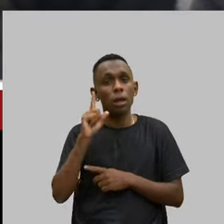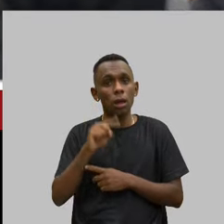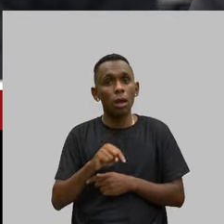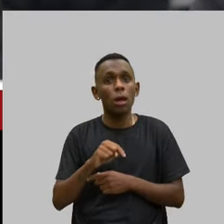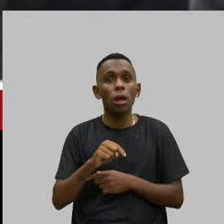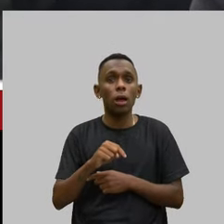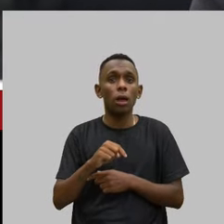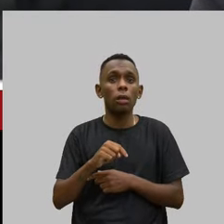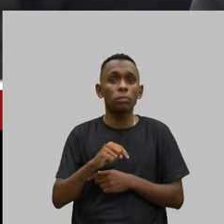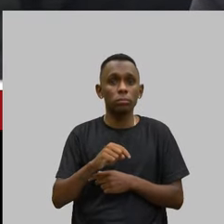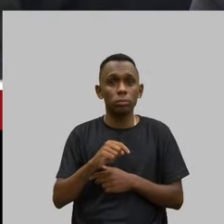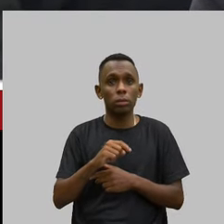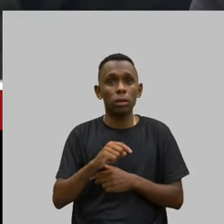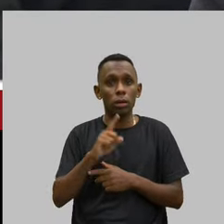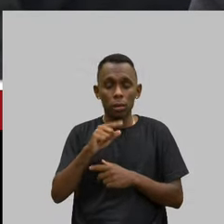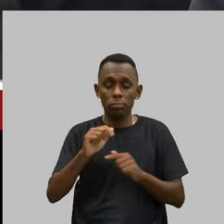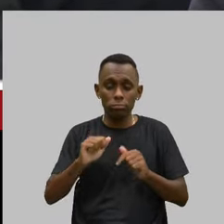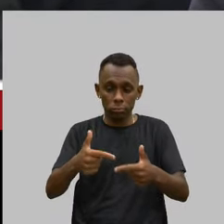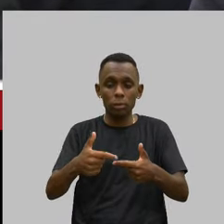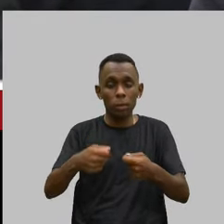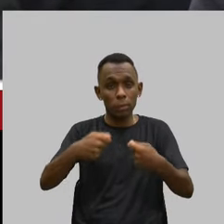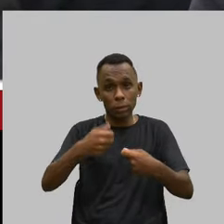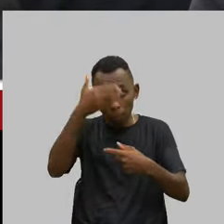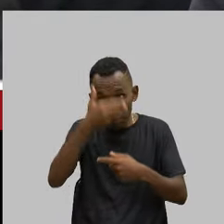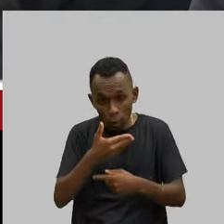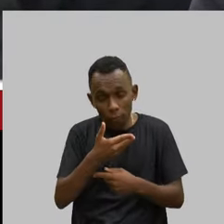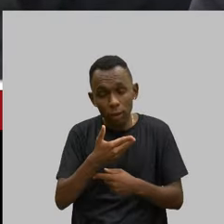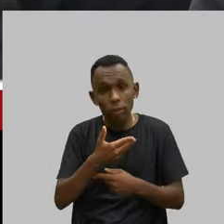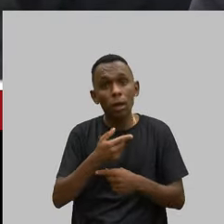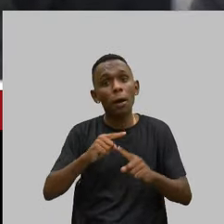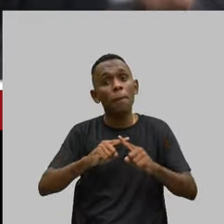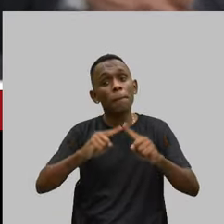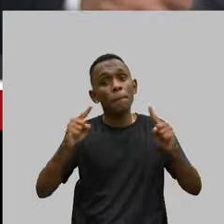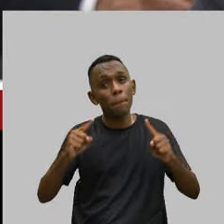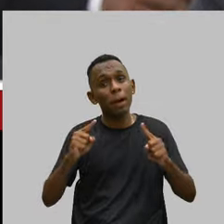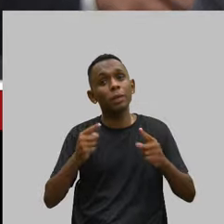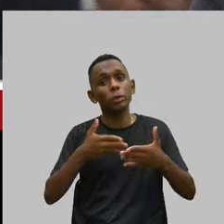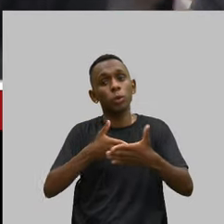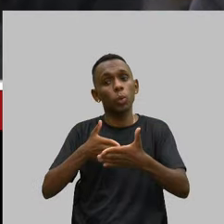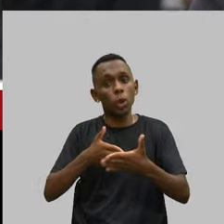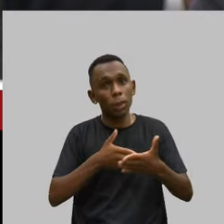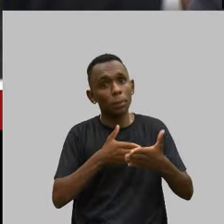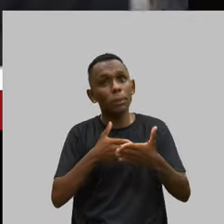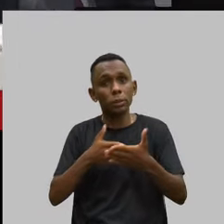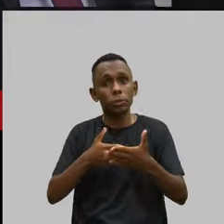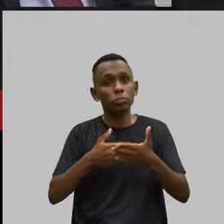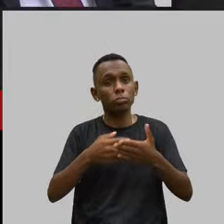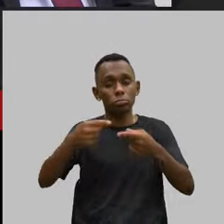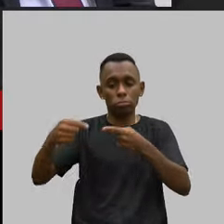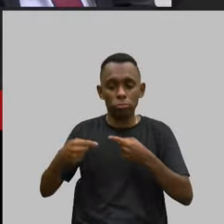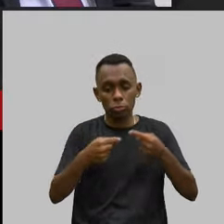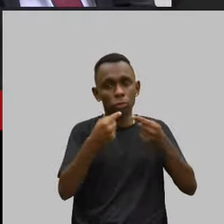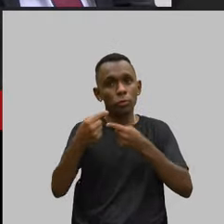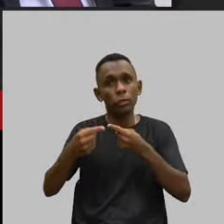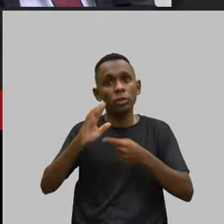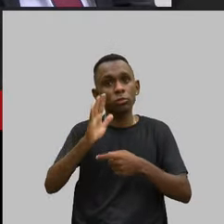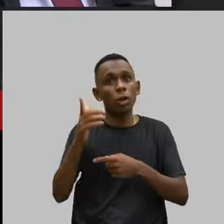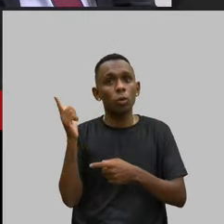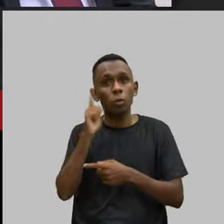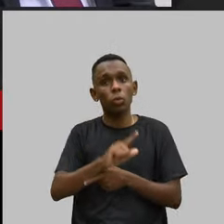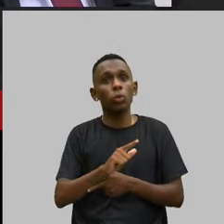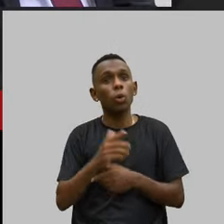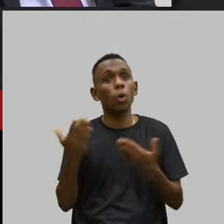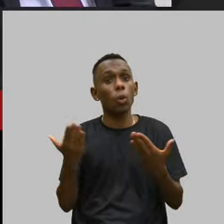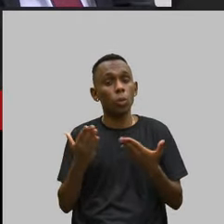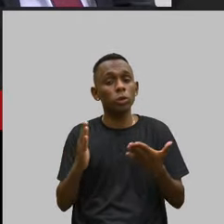tá na prioridade cumprir Mas mesmo estando ainda nesse limite vários dos pleitos a gente já atendeu então a gente tem hoje concursos em